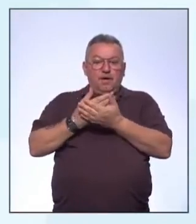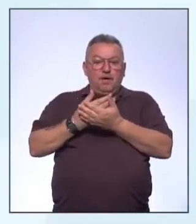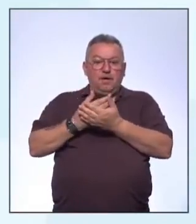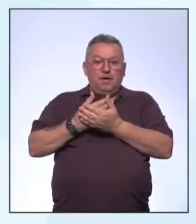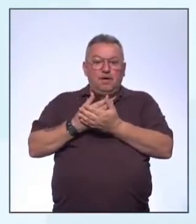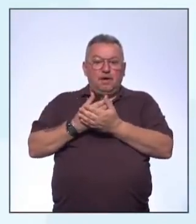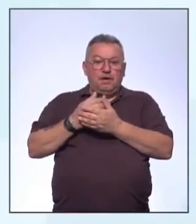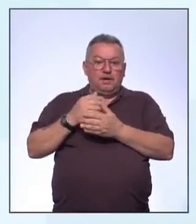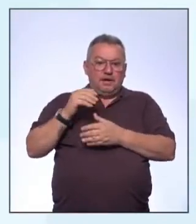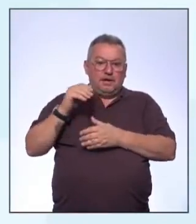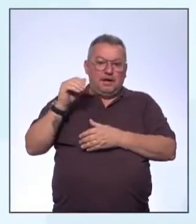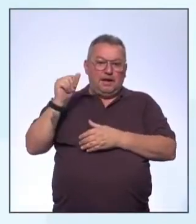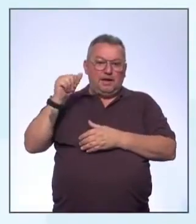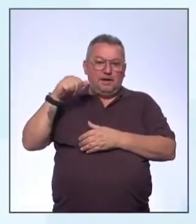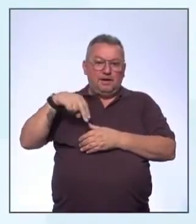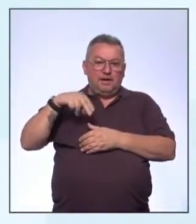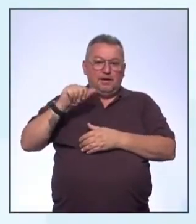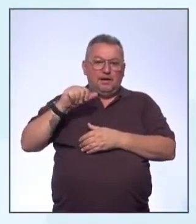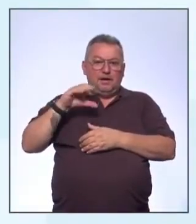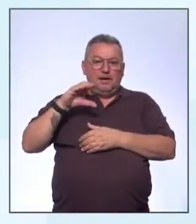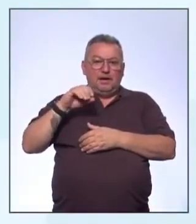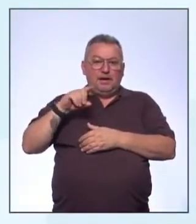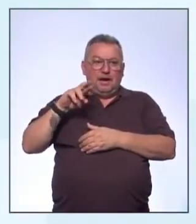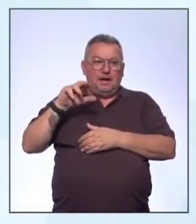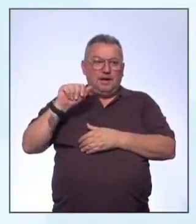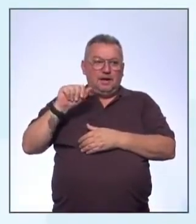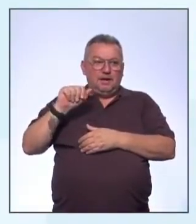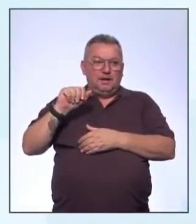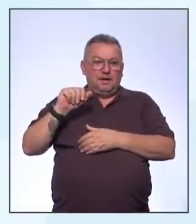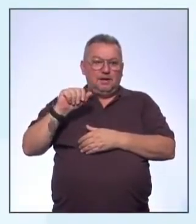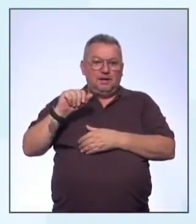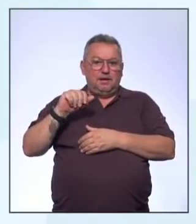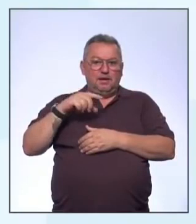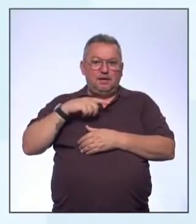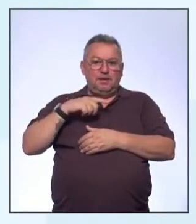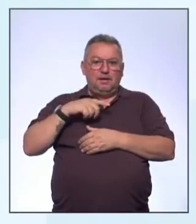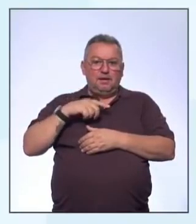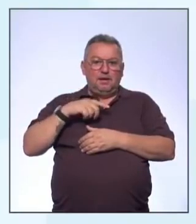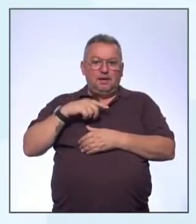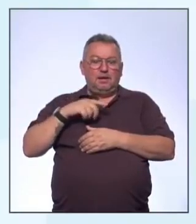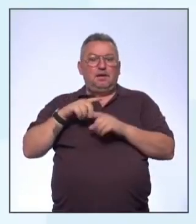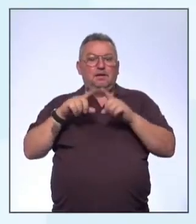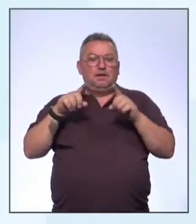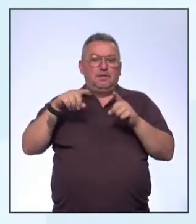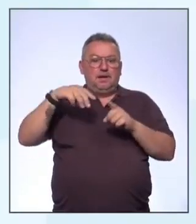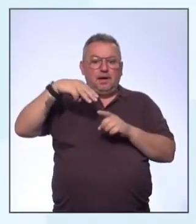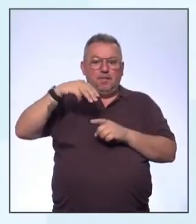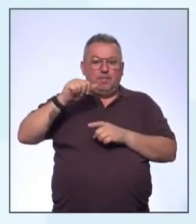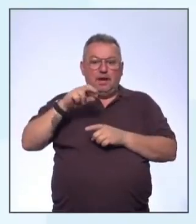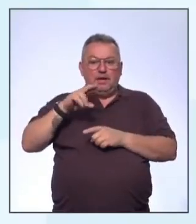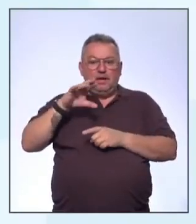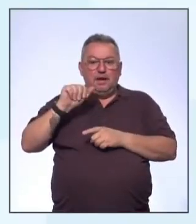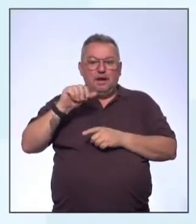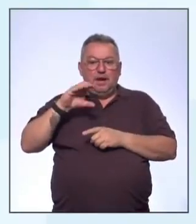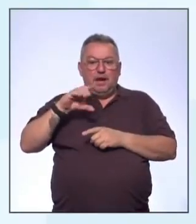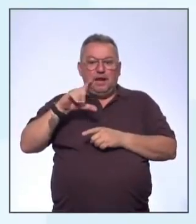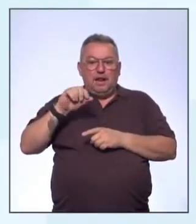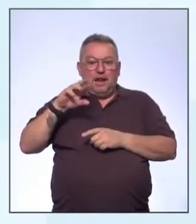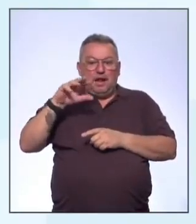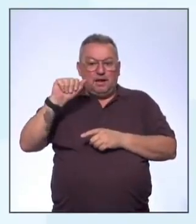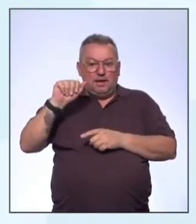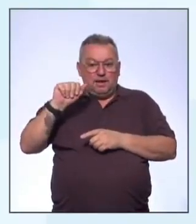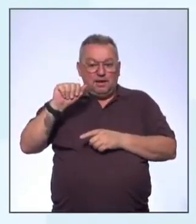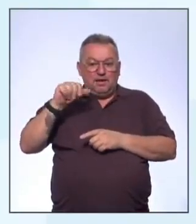Maria Clara. Maria, desculpe aí pelo errinho no seu nome, não é Ana Clara, é a Maria